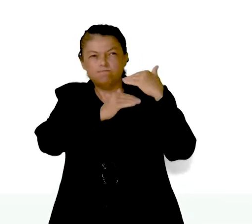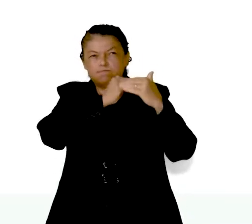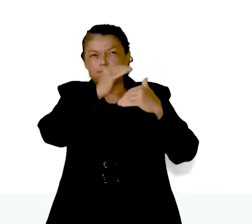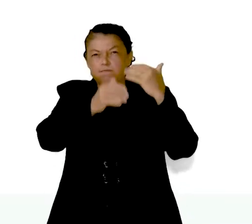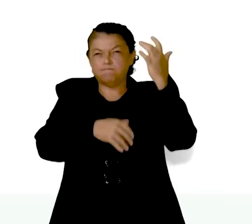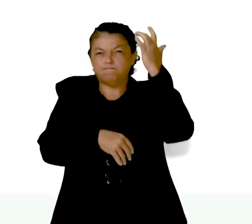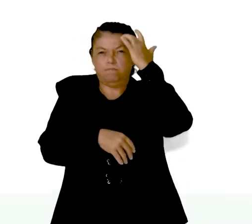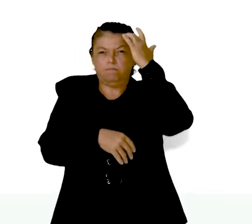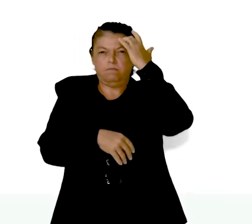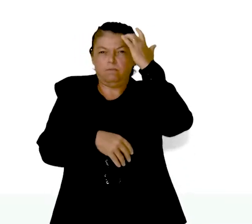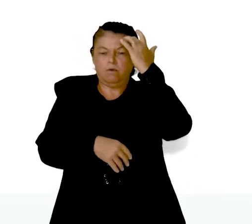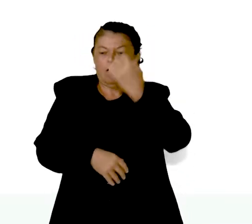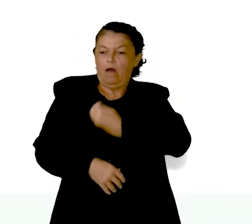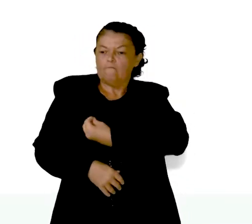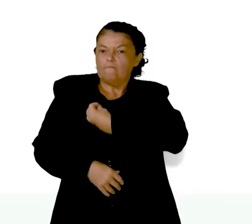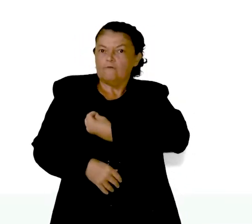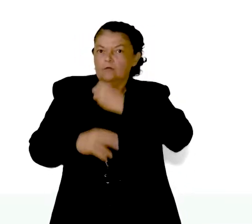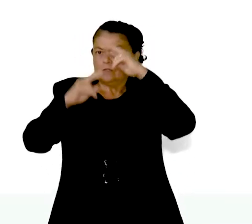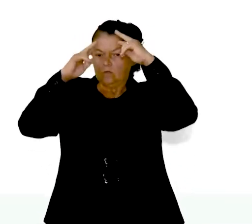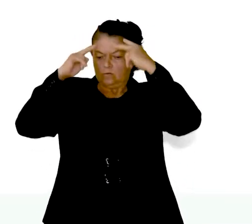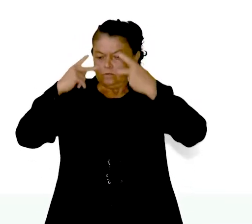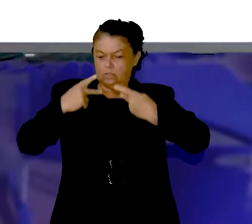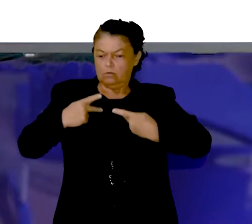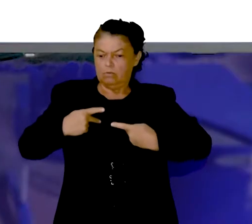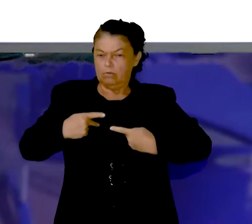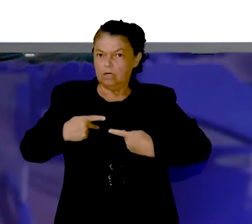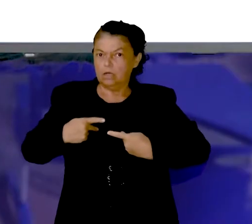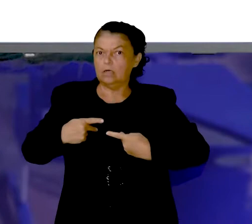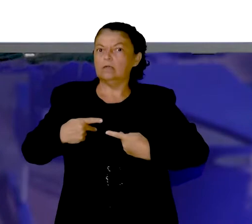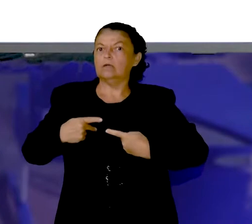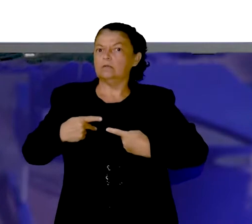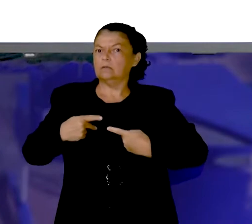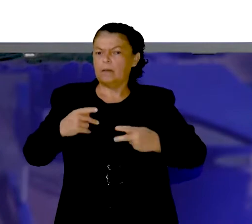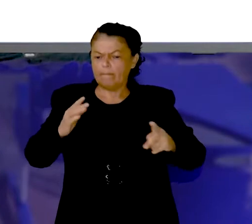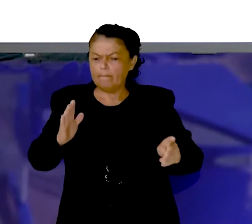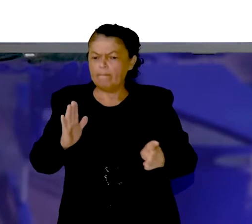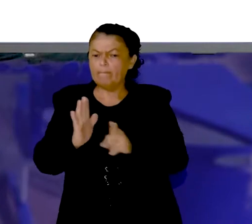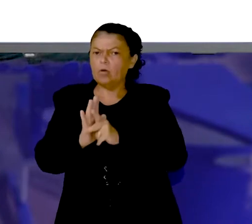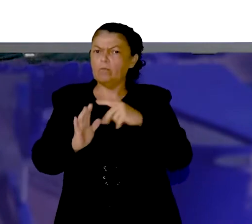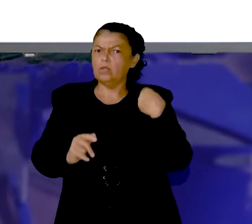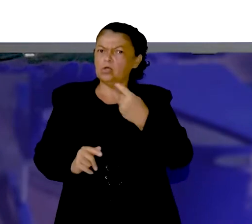da vida, o ser humano, especialmente na nossa cultura ocidental,